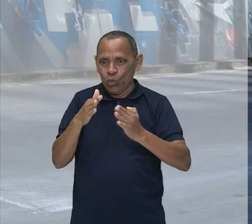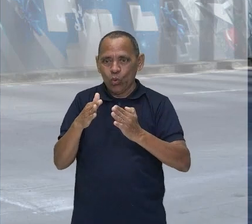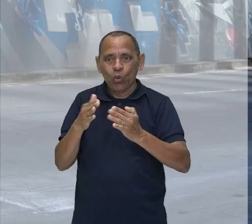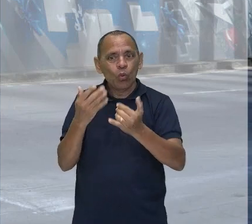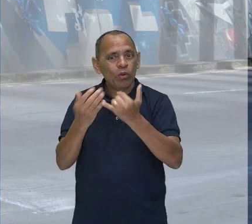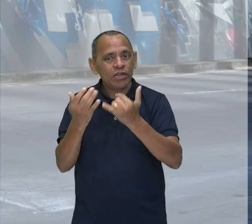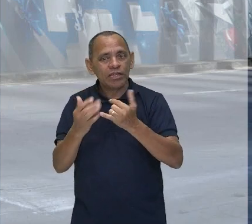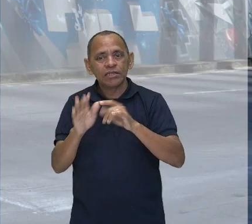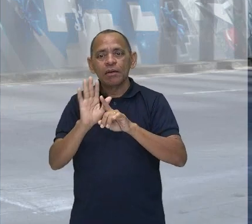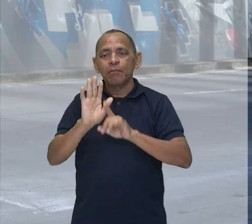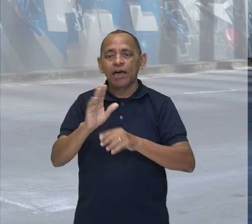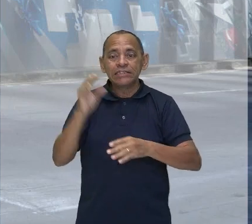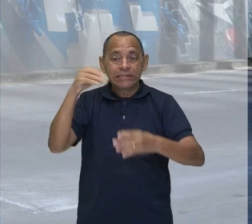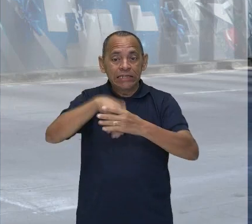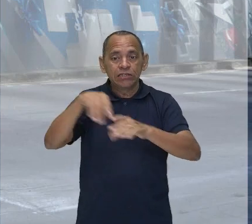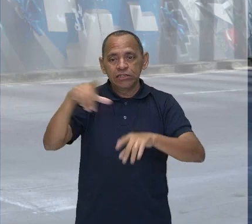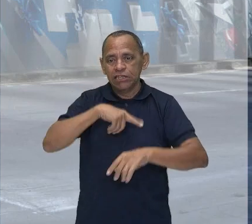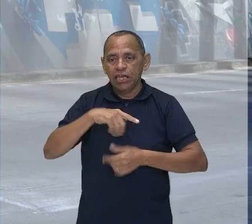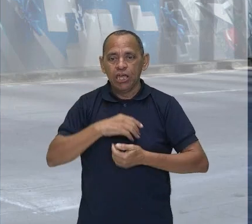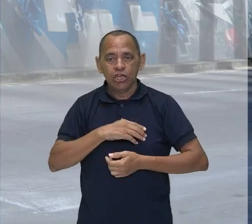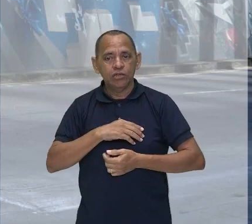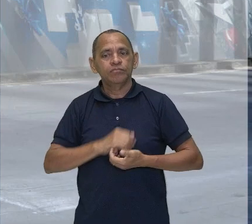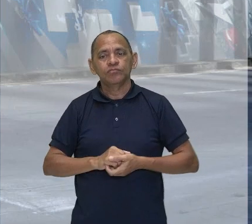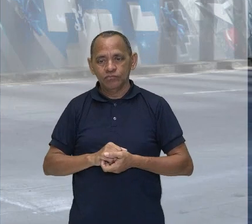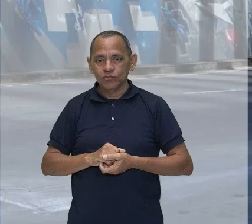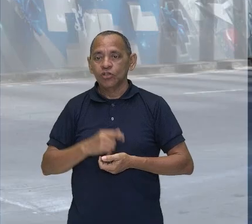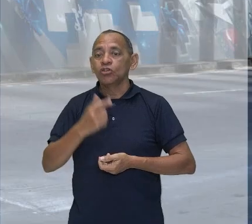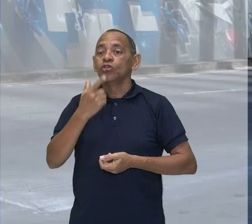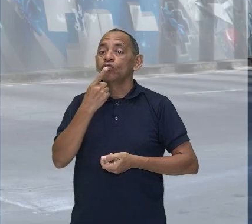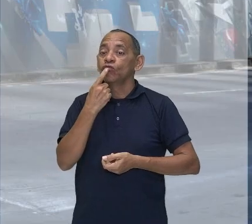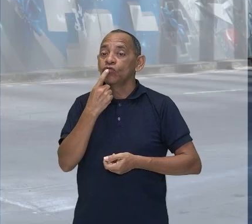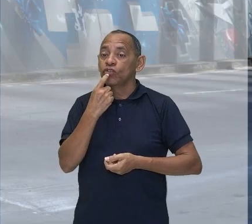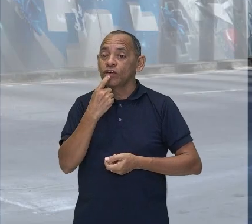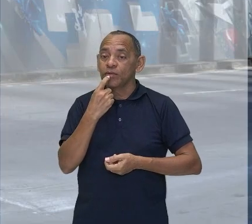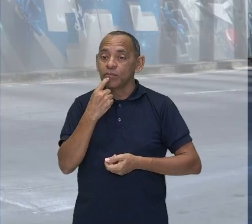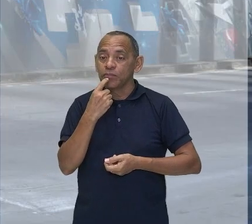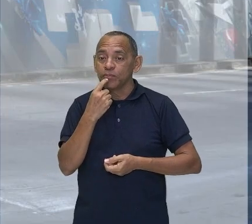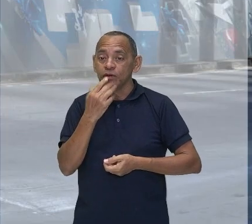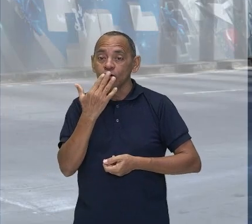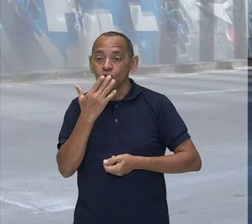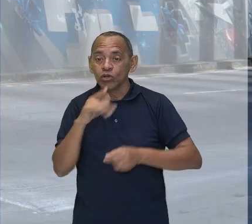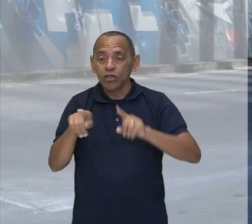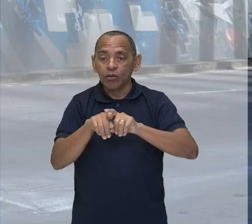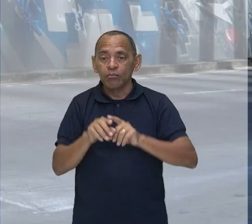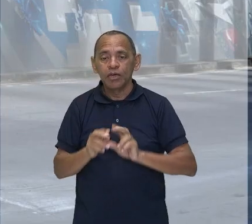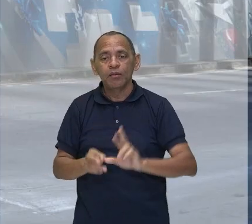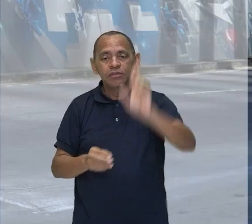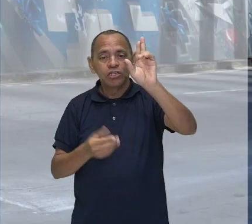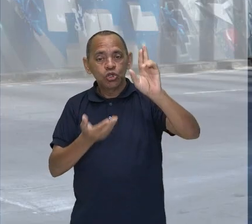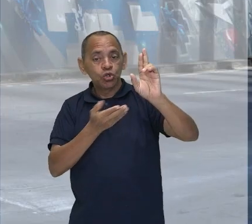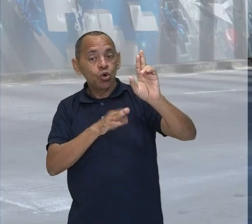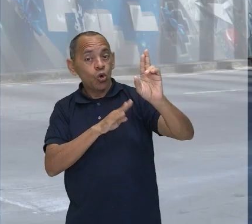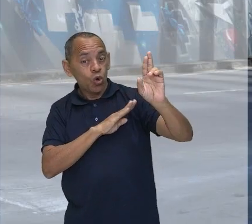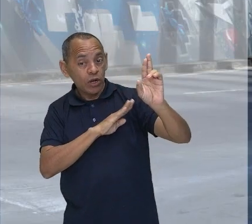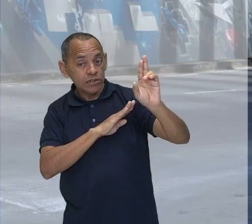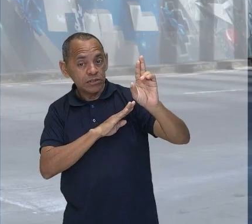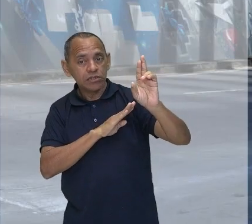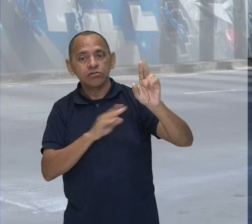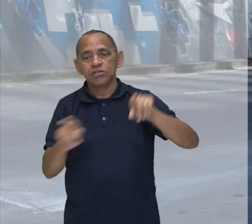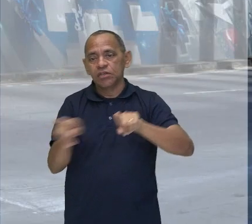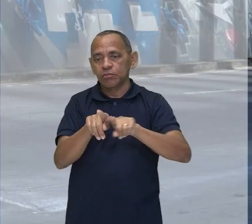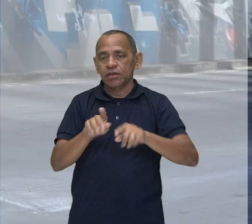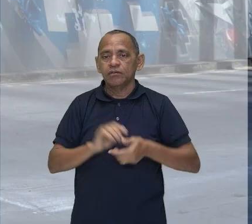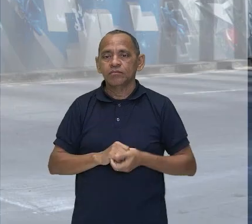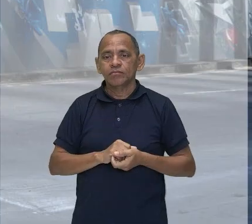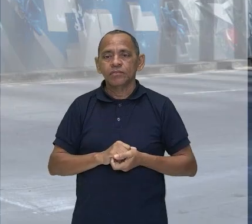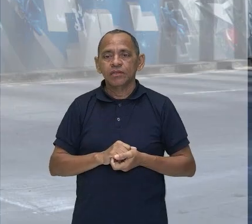vermelho simbolizando pode ser o coração, certo? Então vejo que mostra ali um duelo entre razão e emoção. Muitas das vezes a gente fala assim,